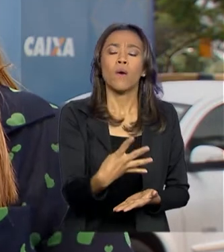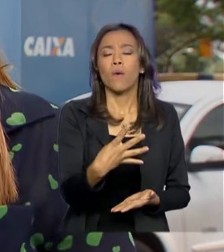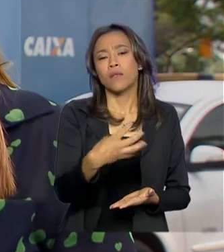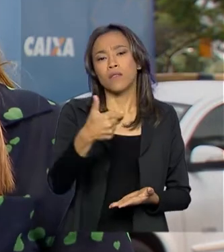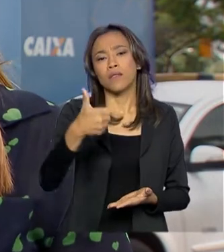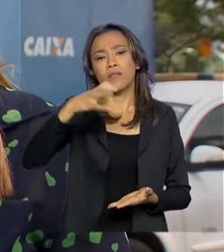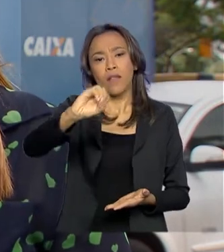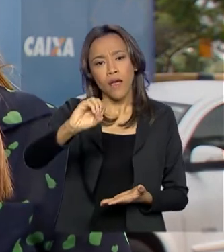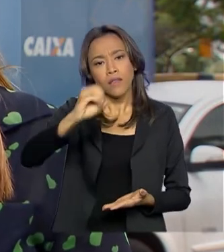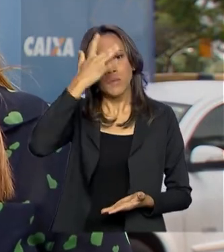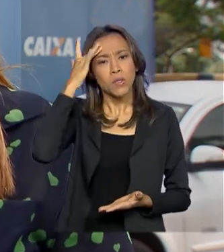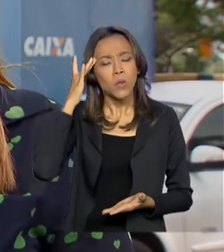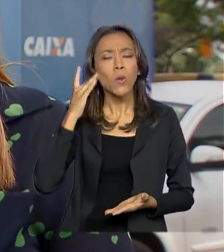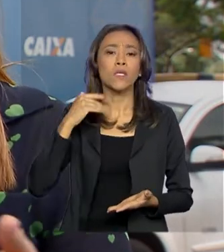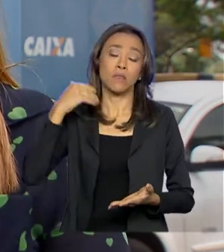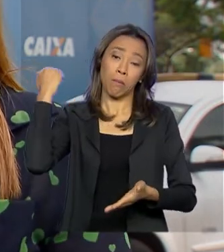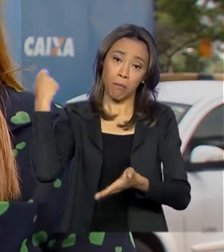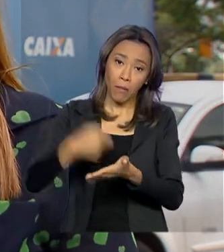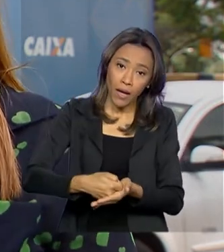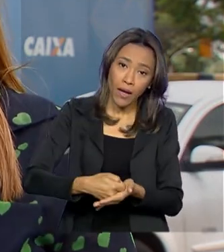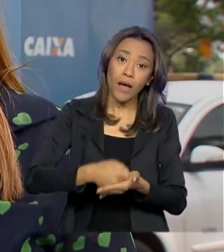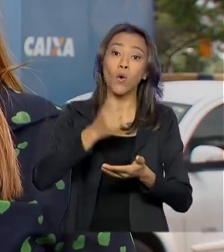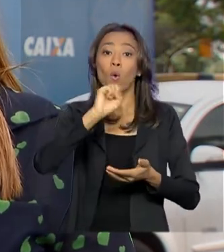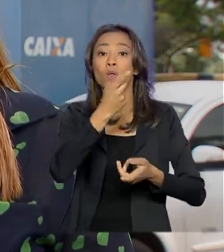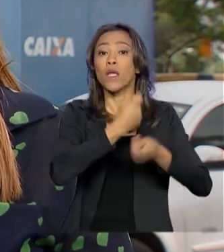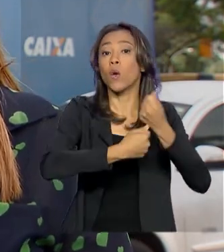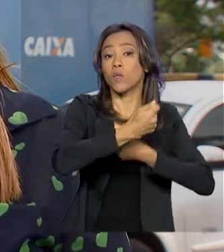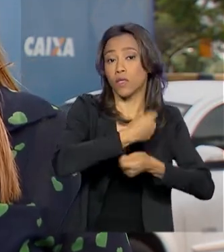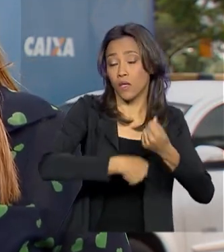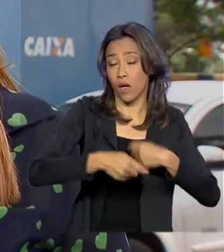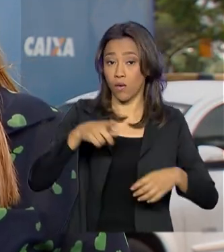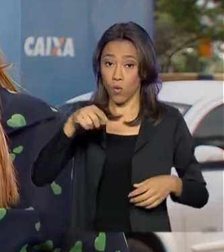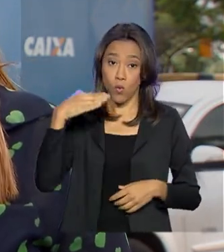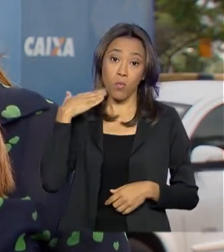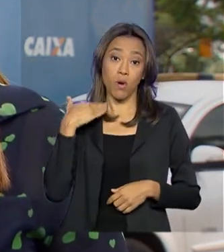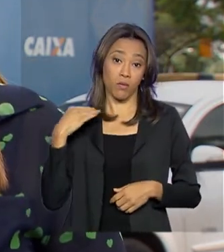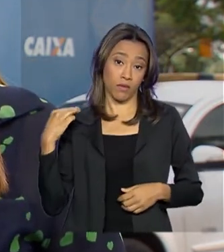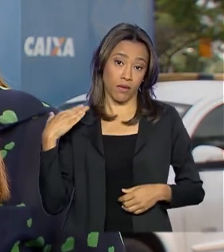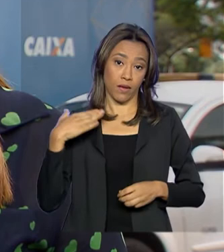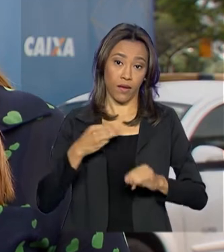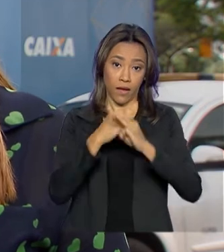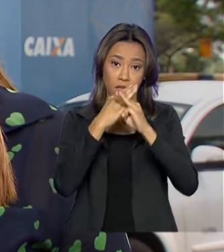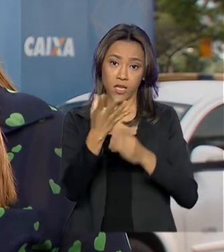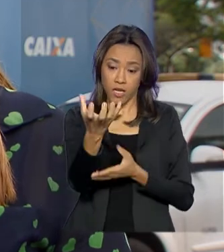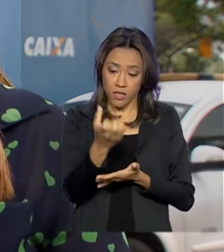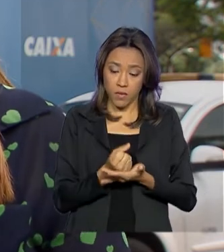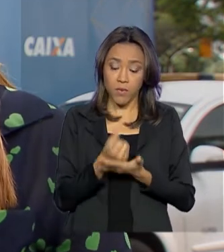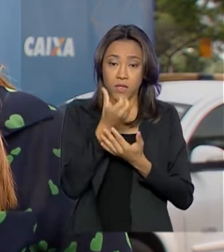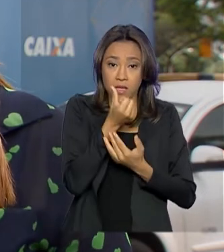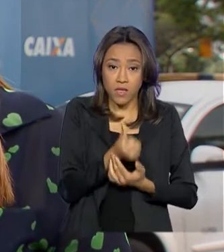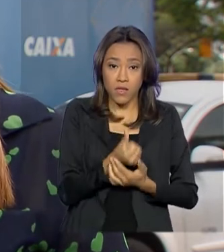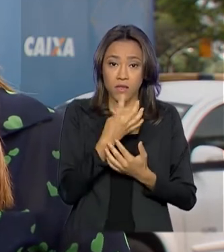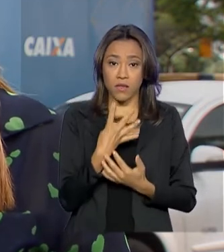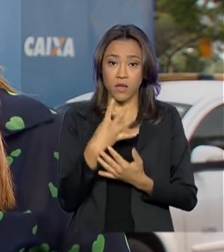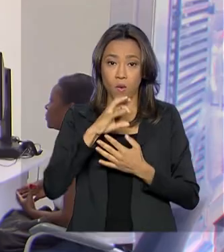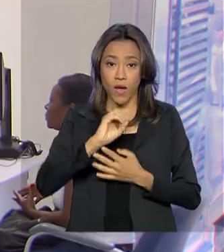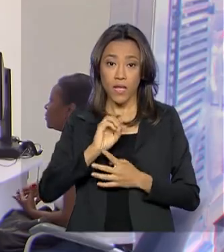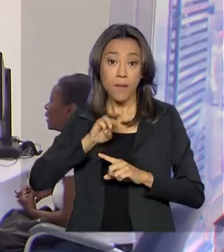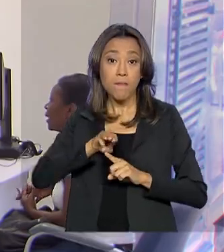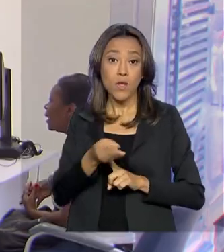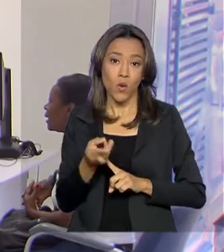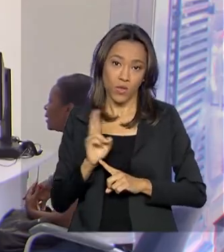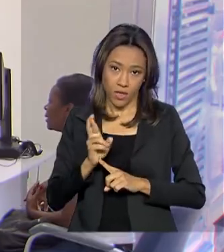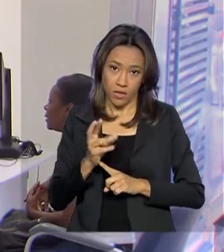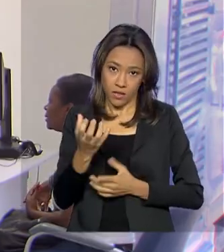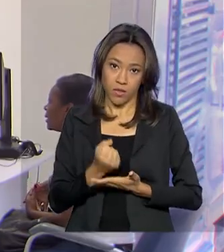renegociaram suas dívidas. Só em quitações, a Caixa conseguiu receber 640 milhões de reais. De